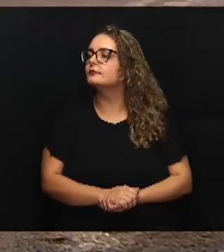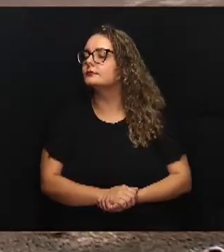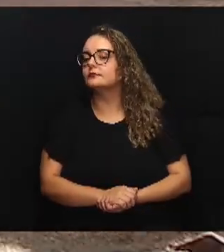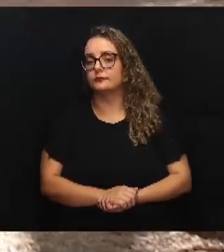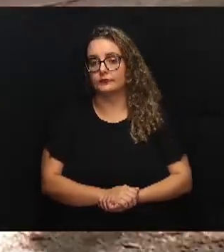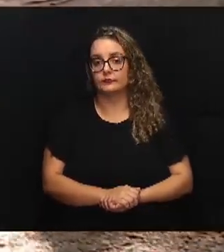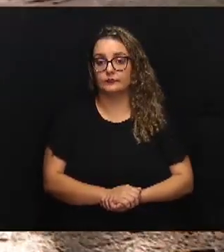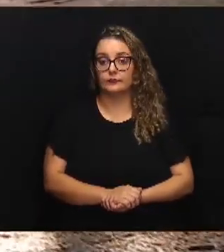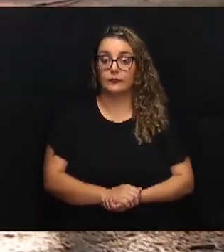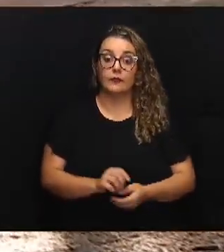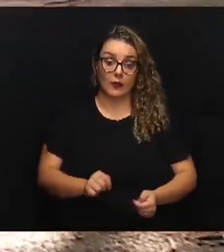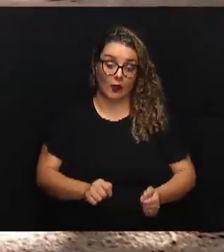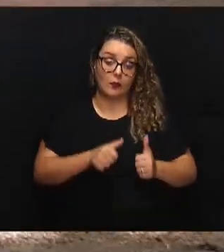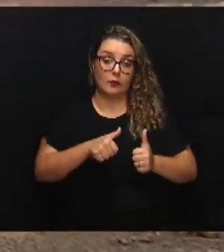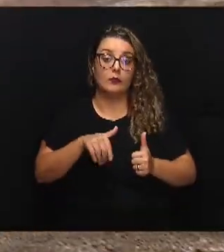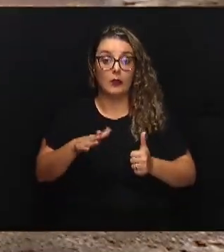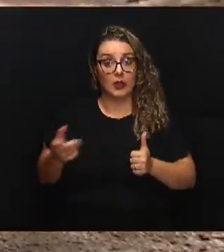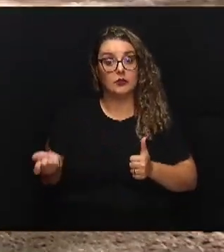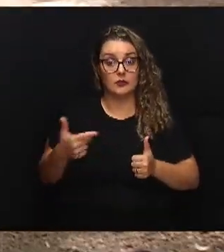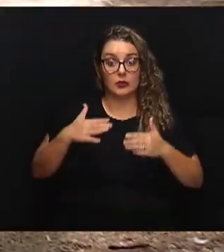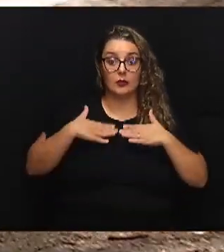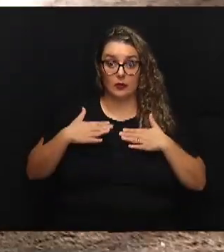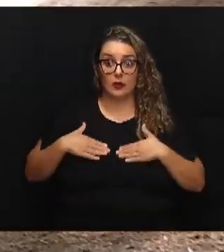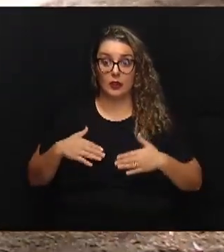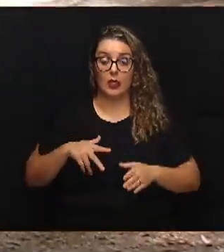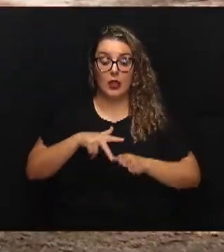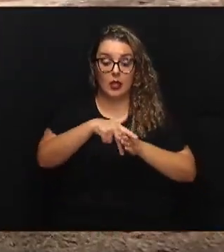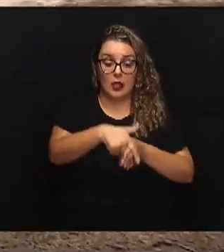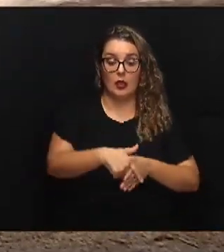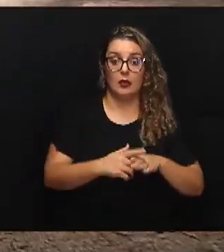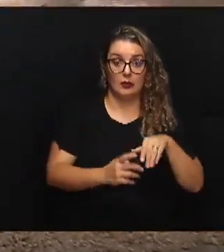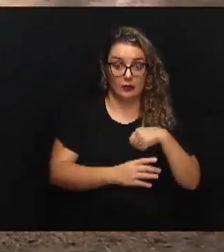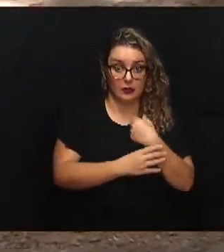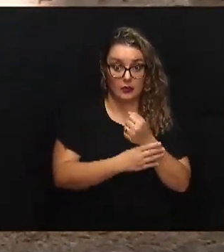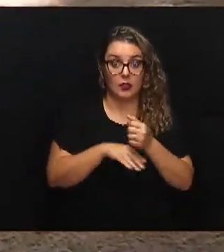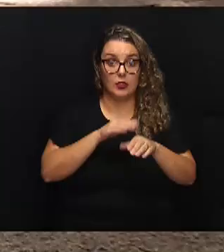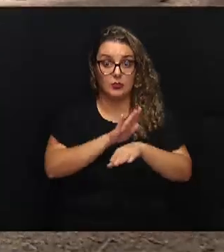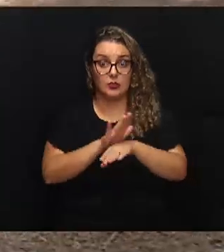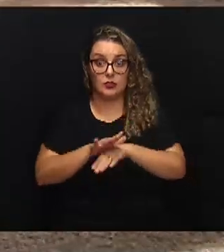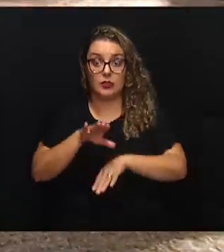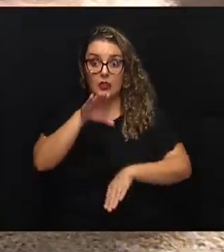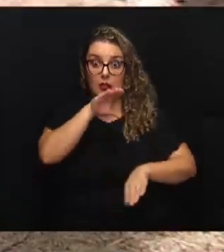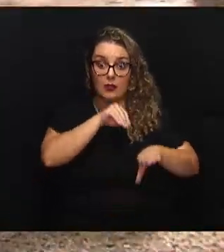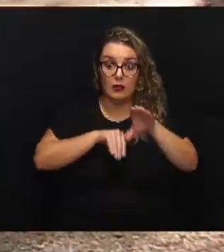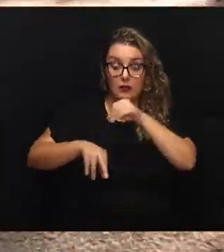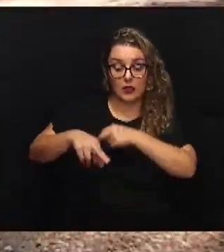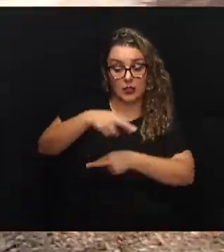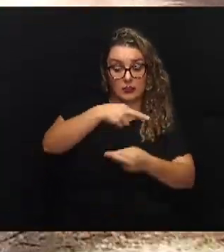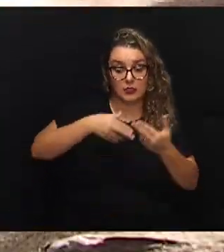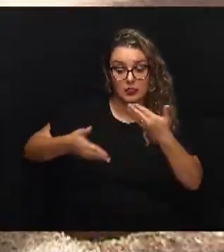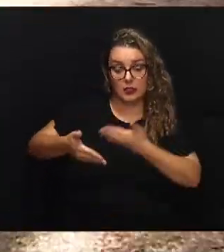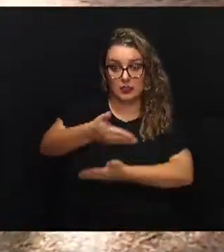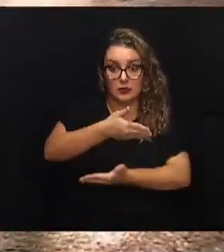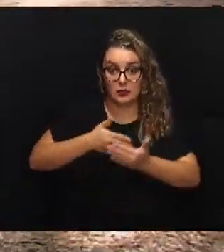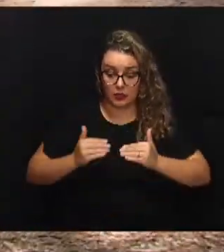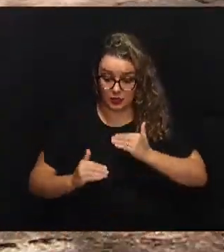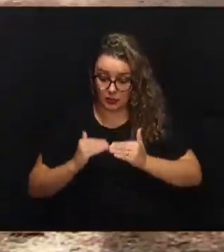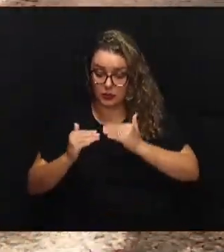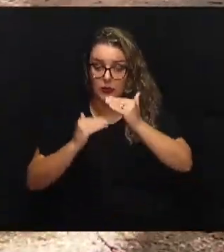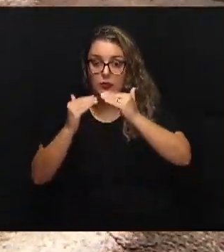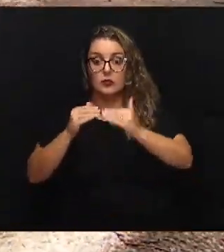Os ganhos vão além do físico. A ecoterapia ajuda na fala, nas relações sociais, no